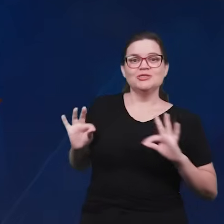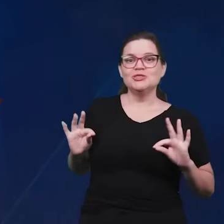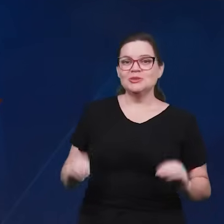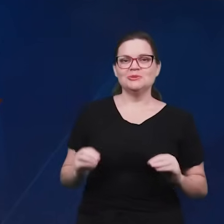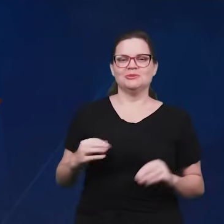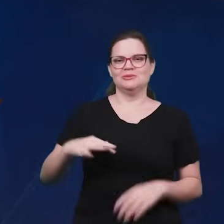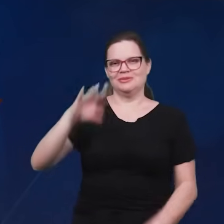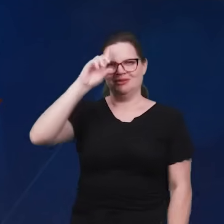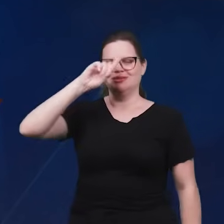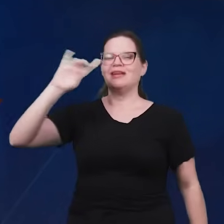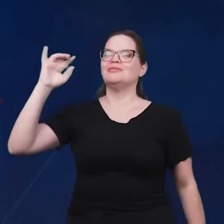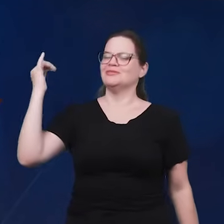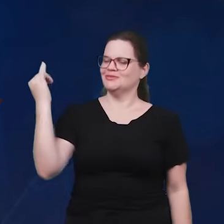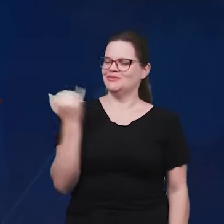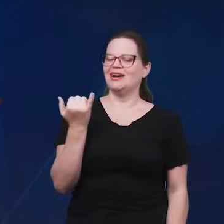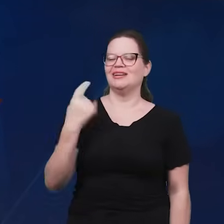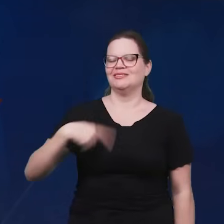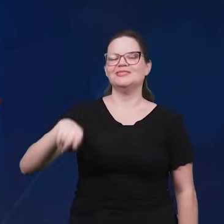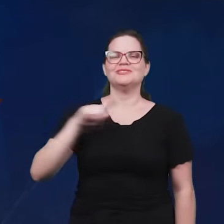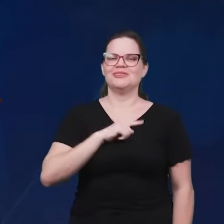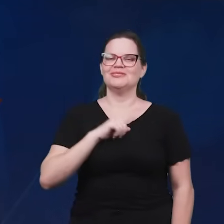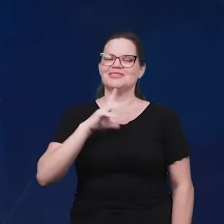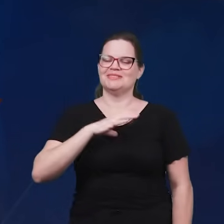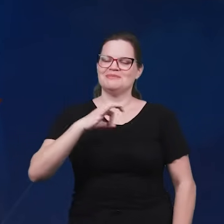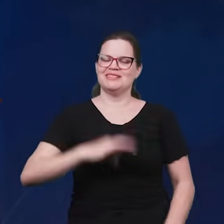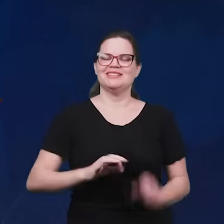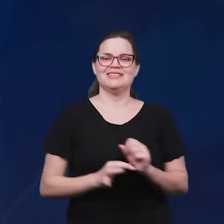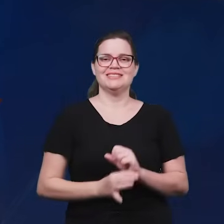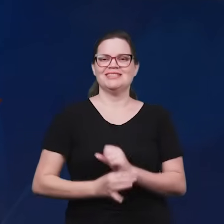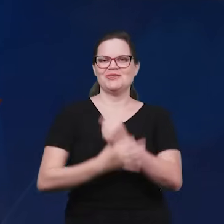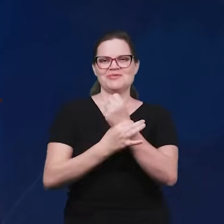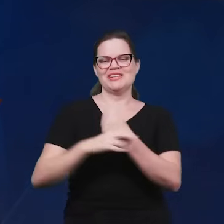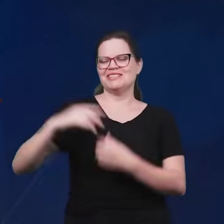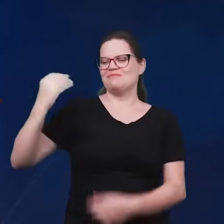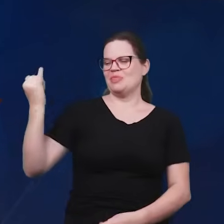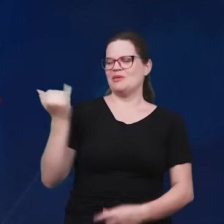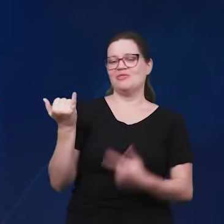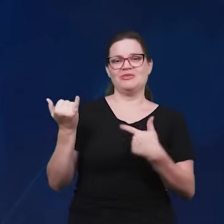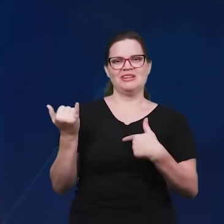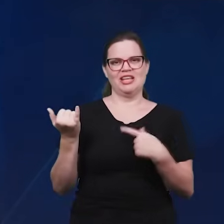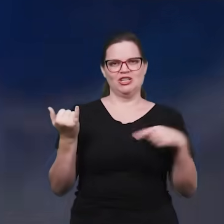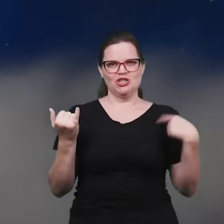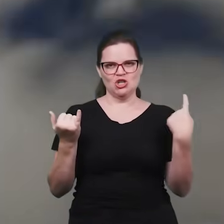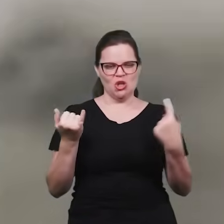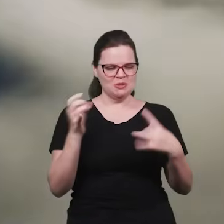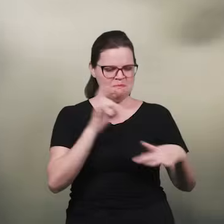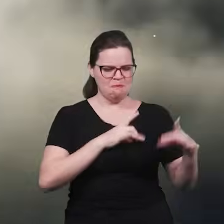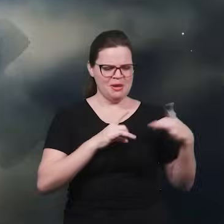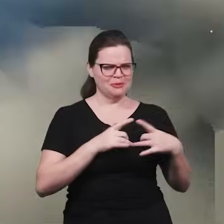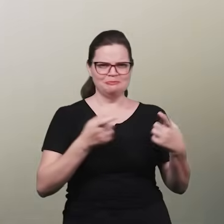vitória. Deus ainda nos assegura que nada temos a temer.